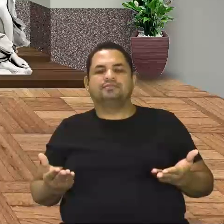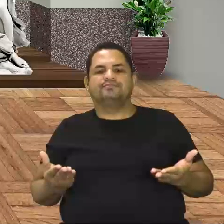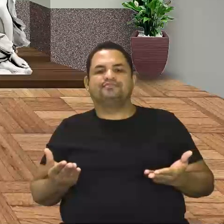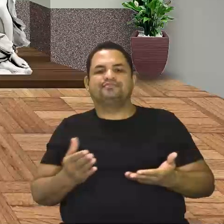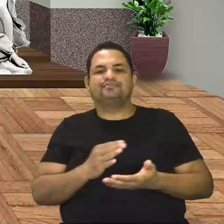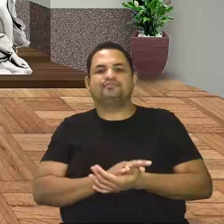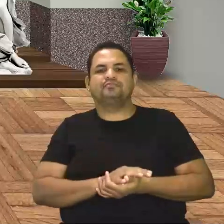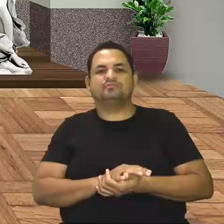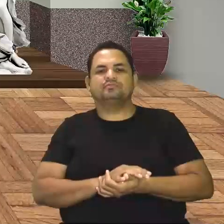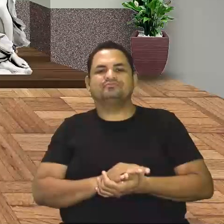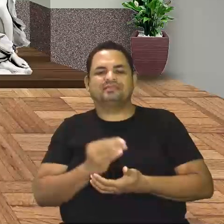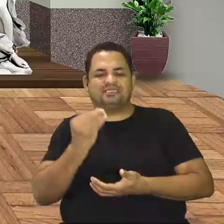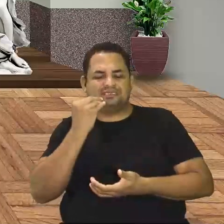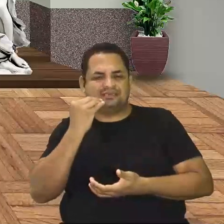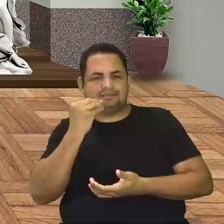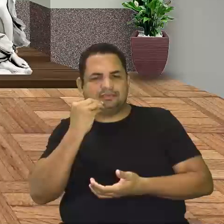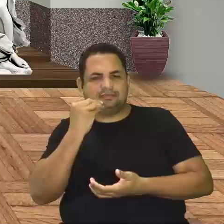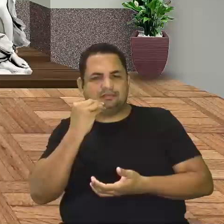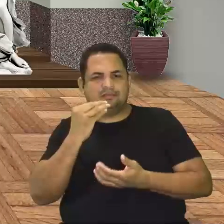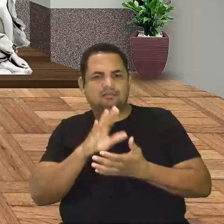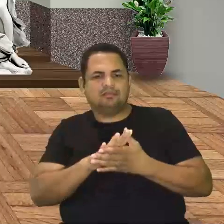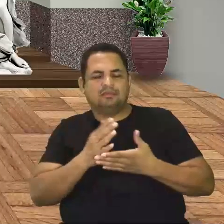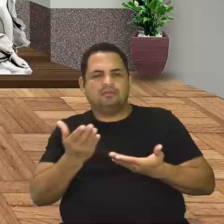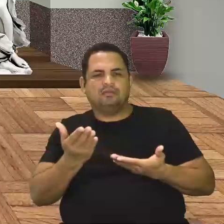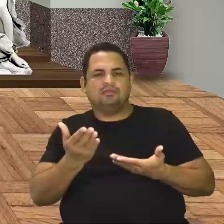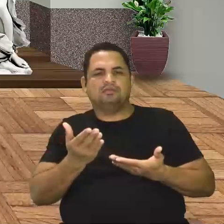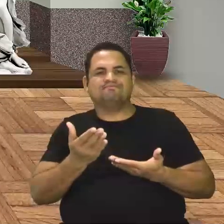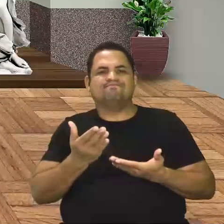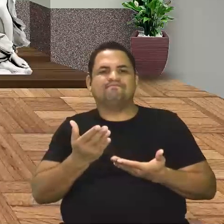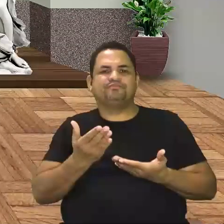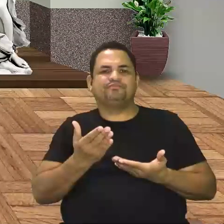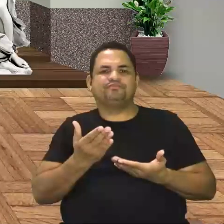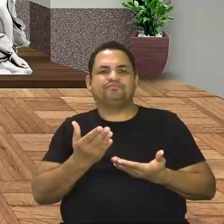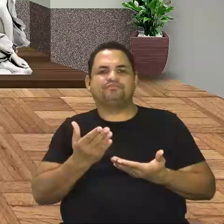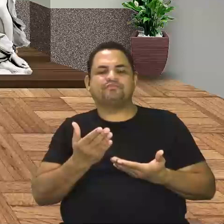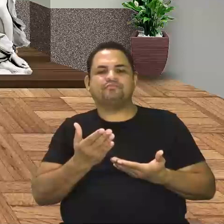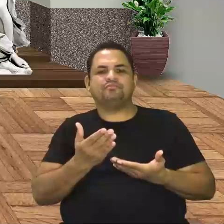tá? Vão tentar fazer com que